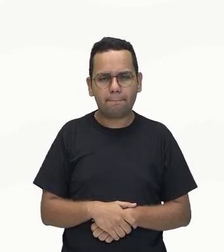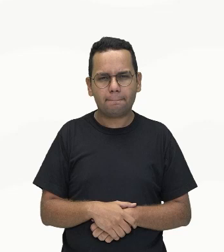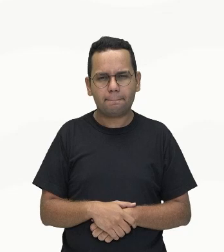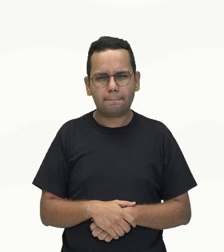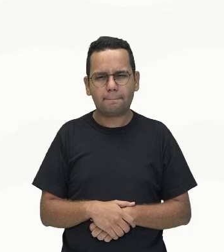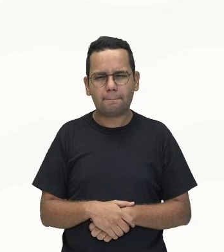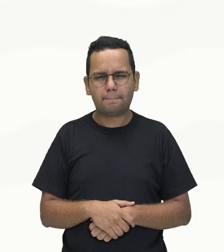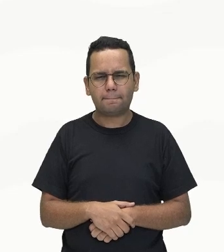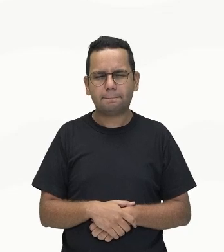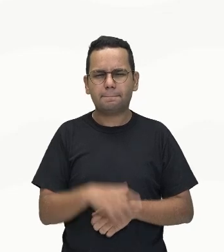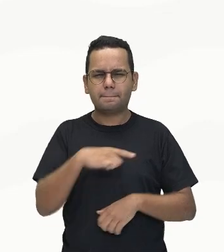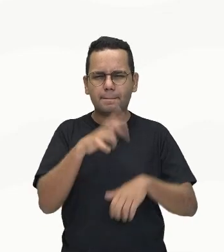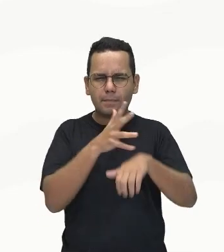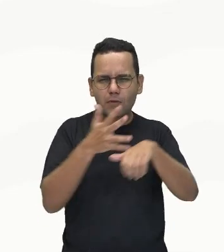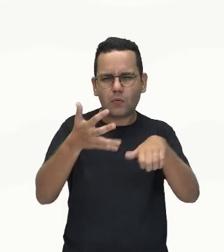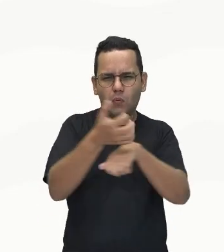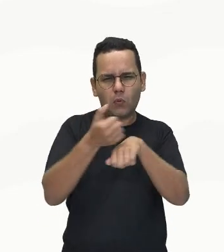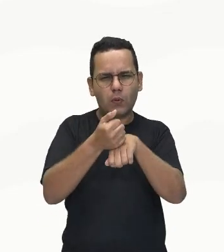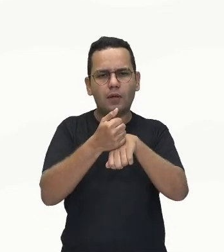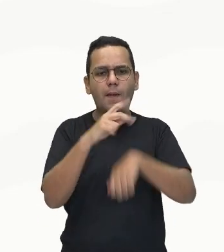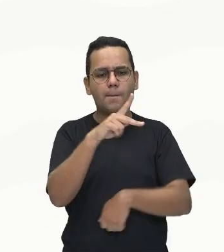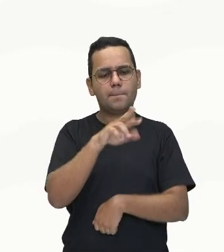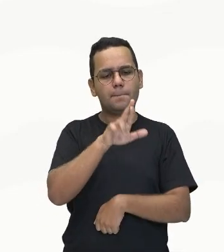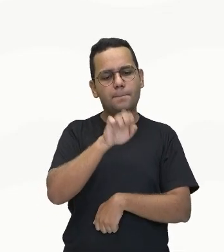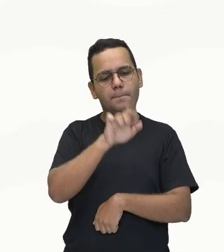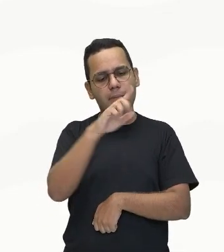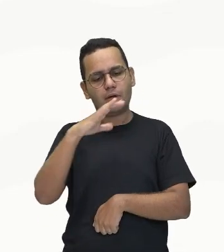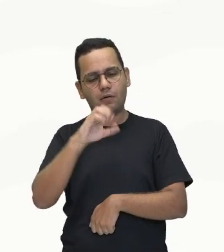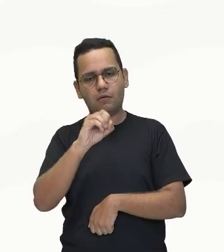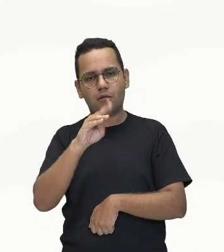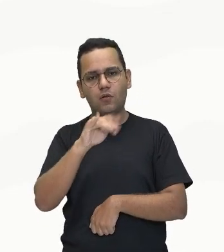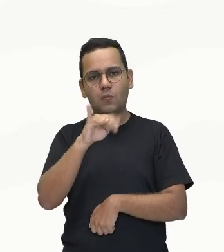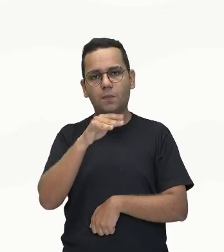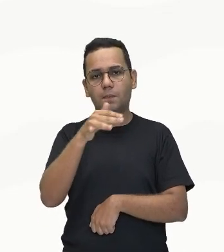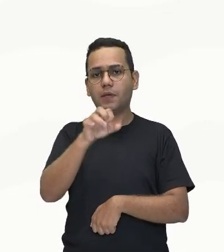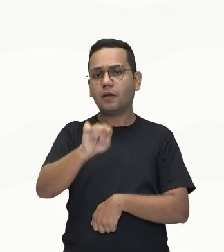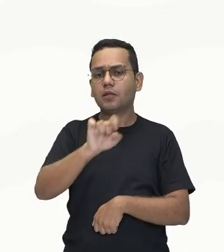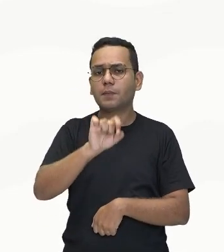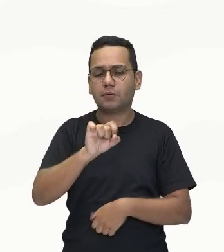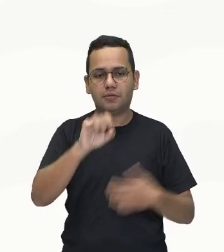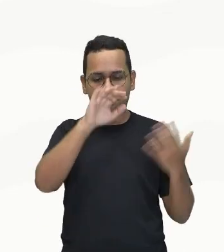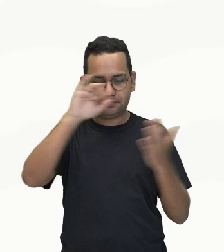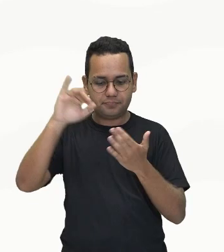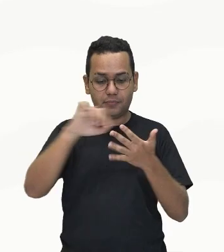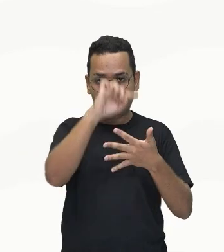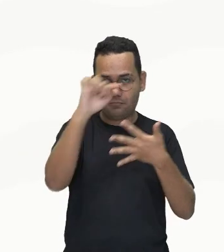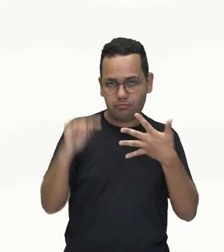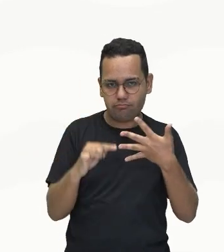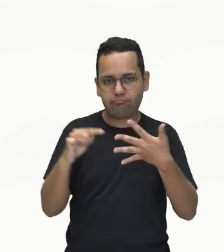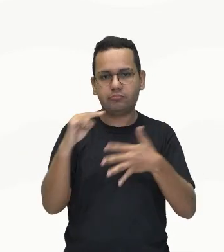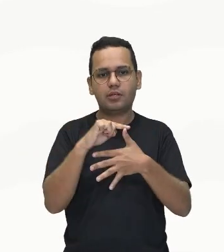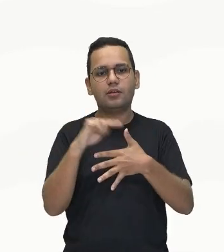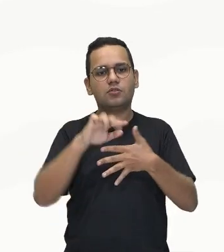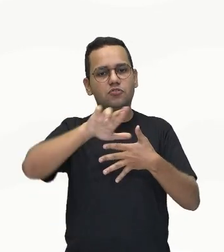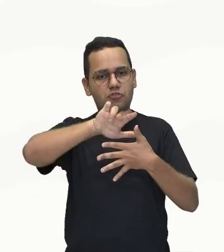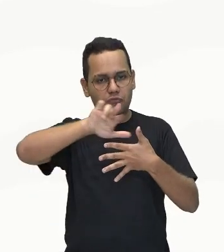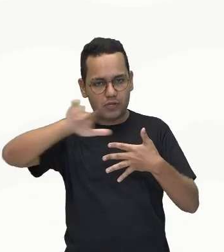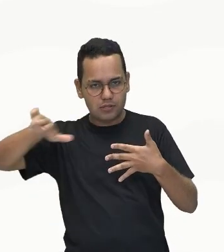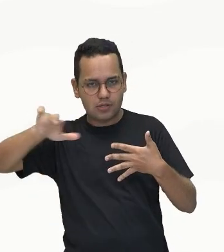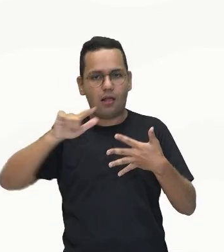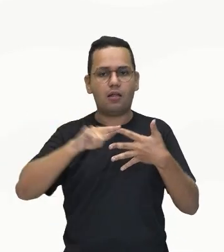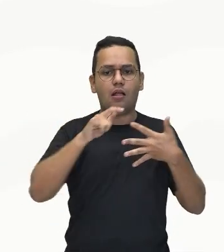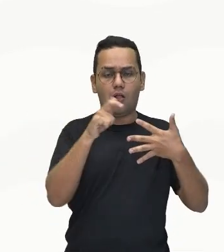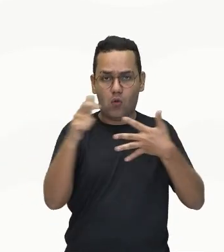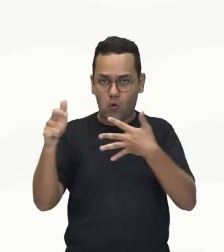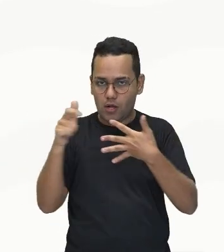da Pan-Amazônia pelos povos pré-colombianos sendo marcado aí pela essa diversidade, pela localização do início da ocupação, que